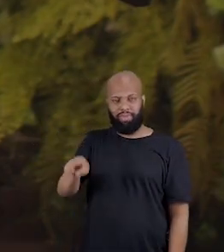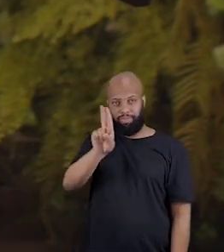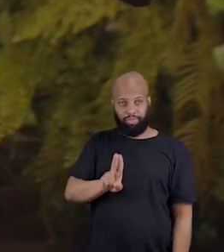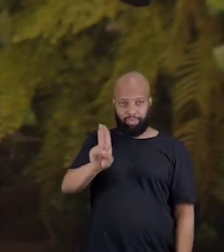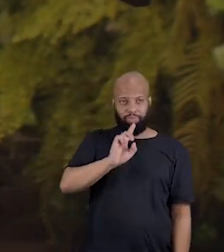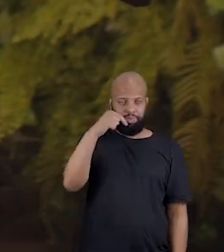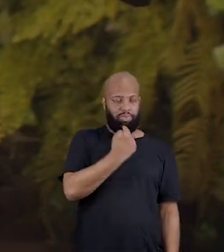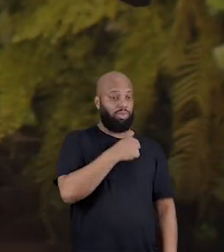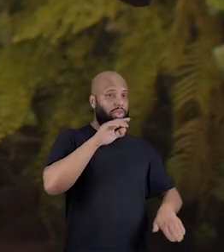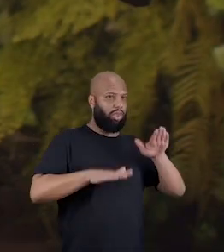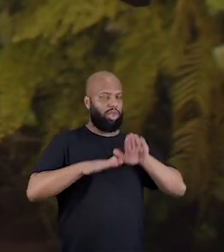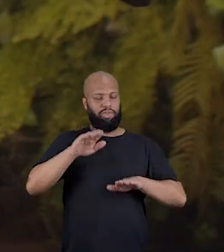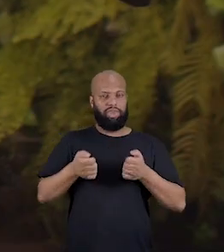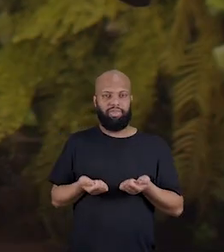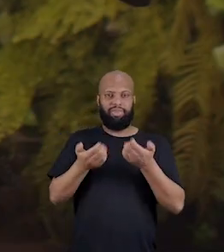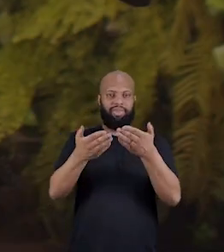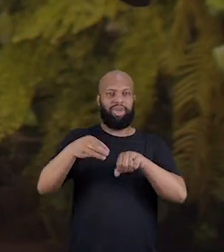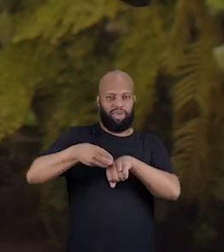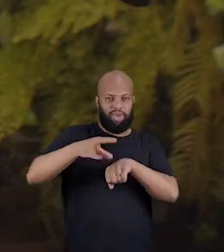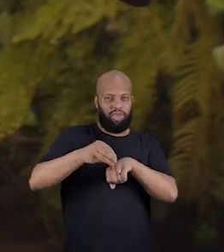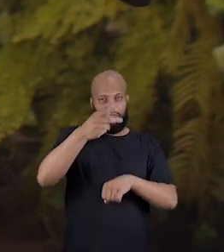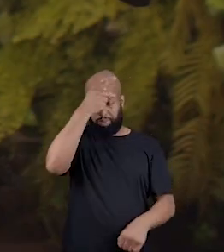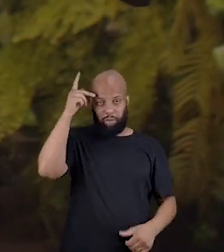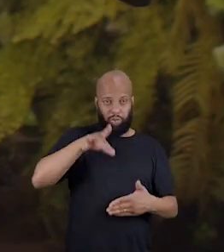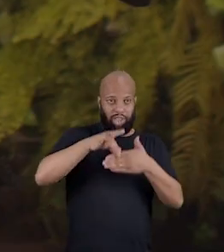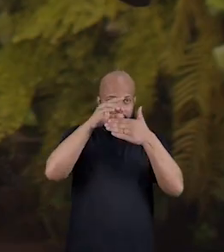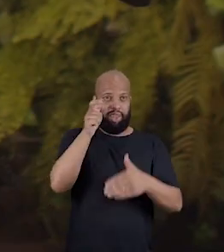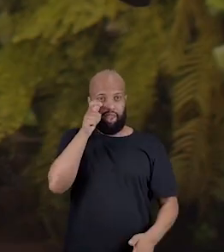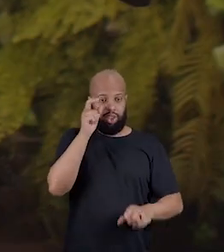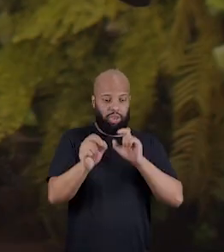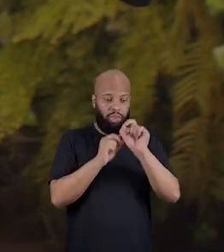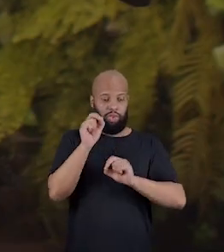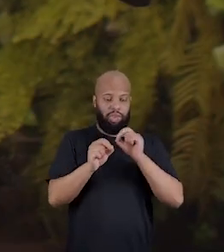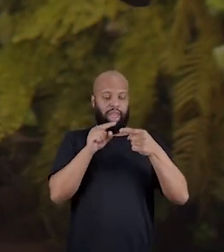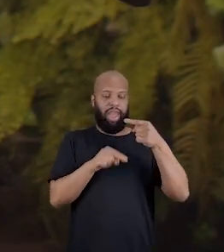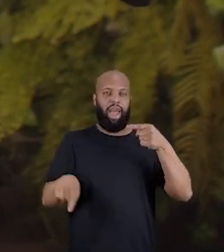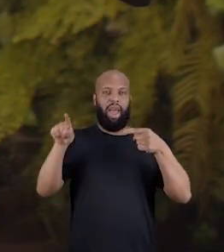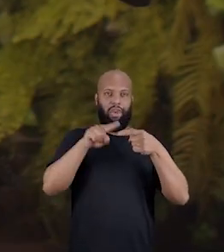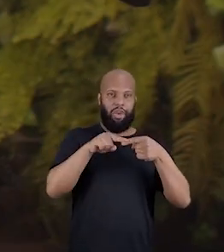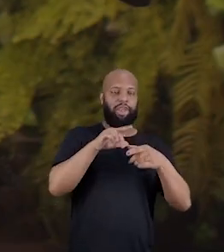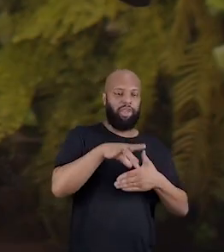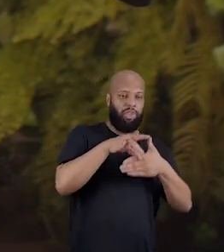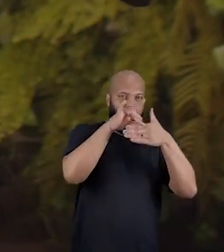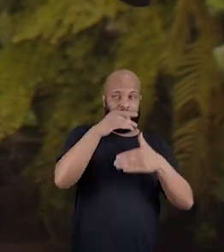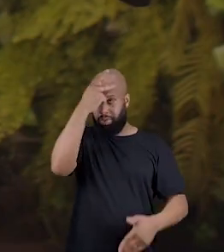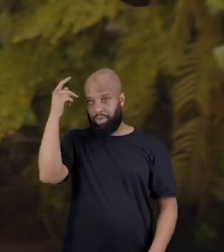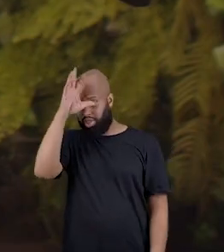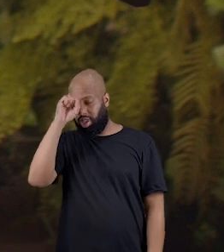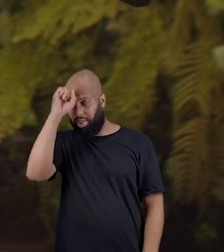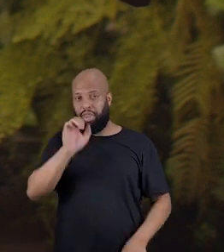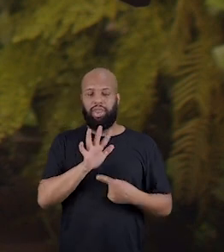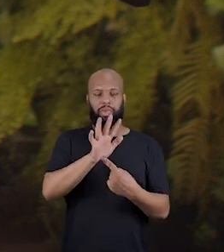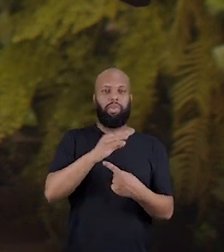ferramenta que a gente usa e que eu acho que talvez valha dar essa dica aqui para os líderes que estão nos assistindo, que é a roda do líder e do aprendiz, que